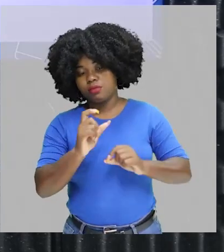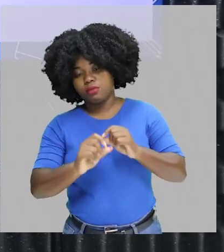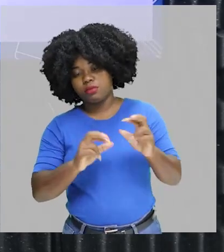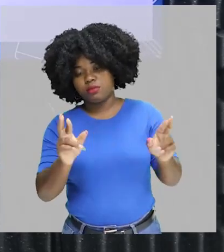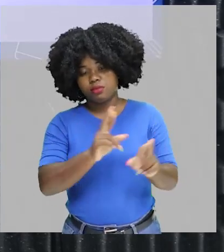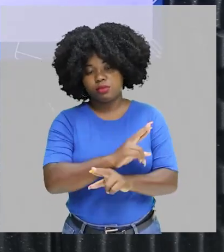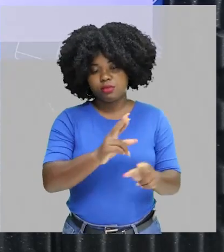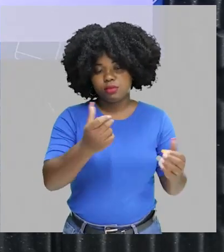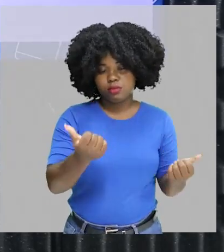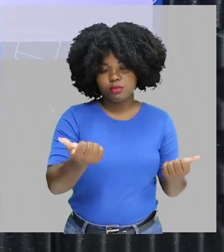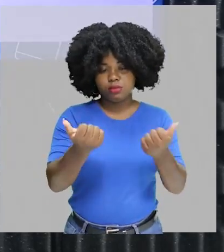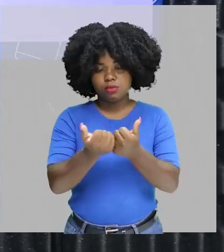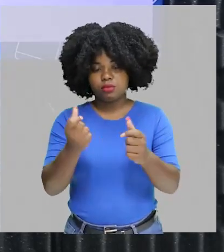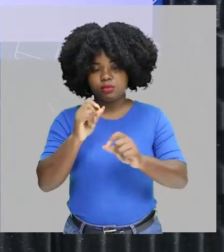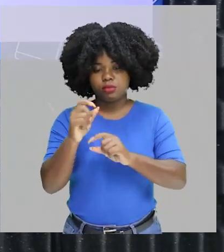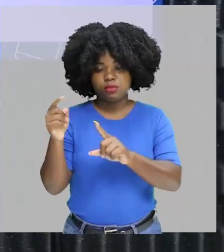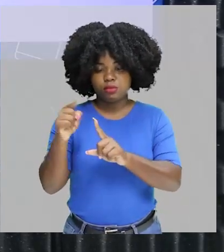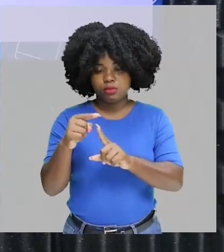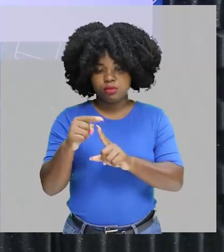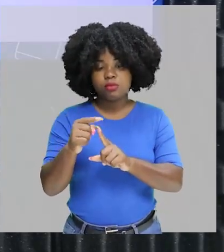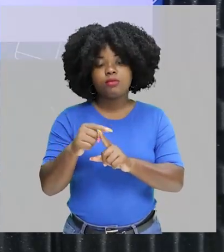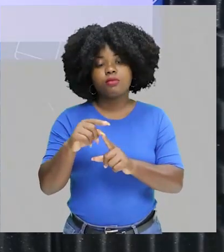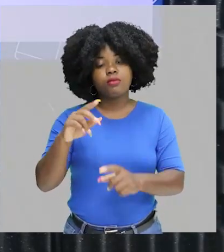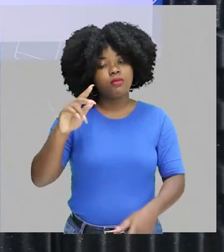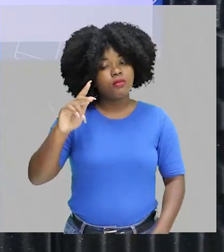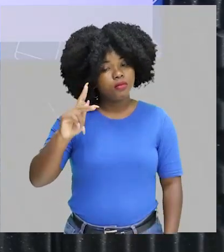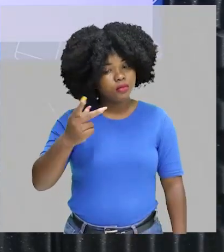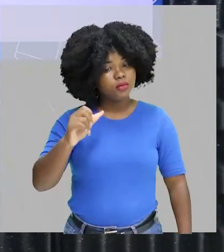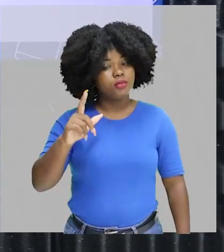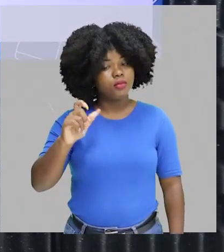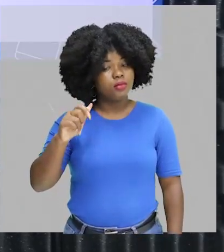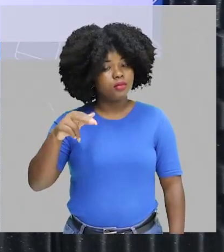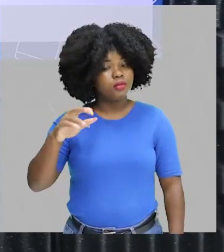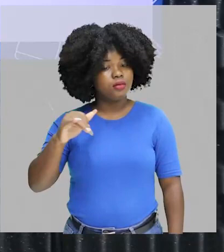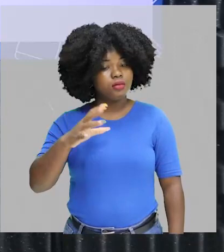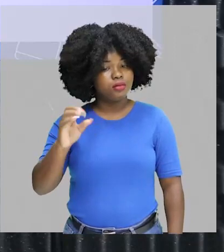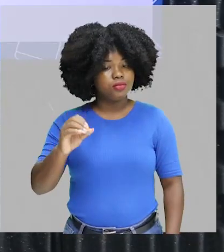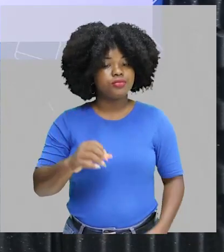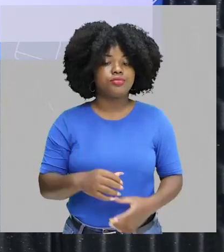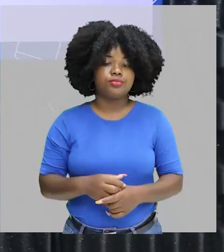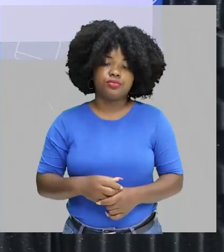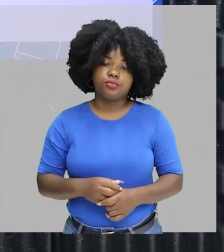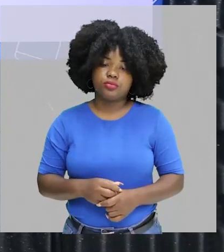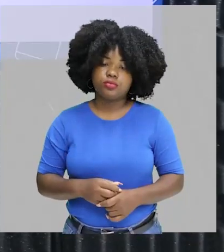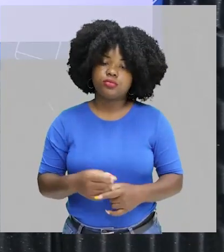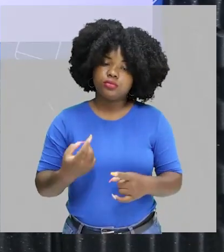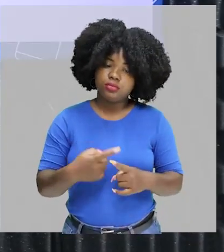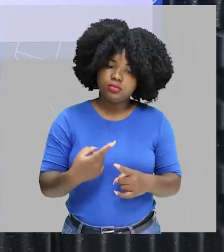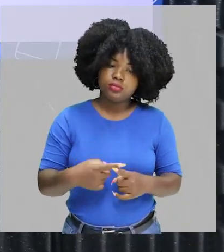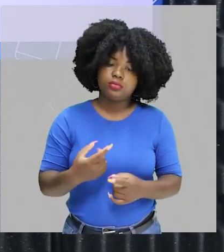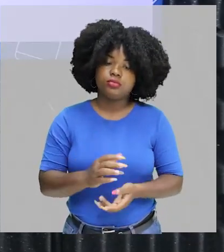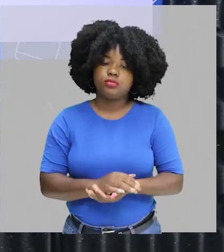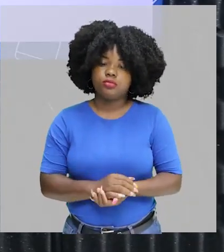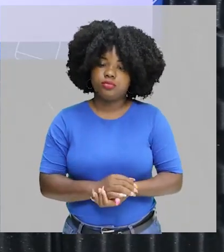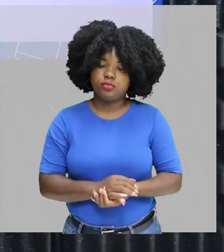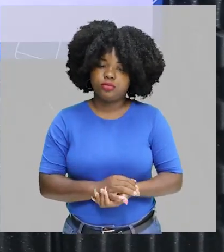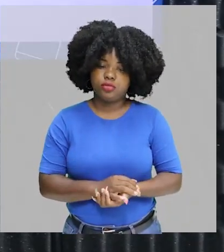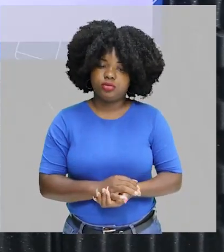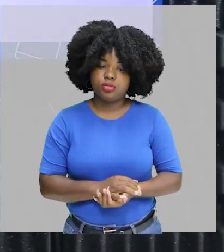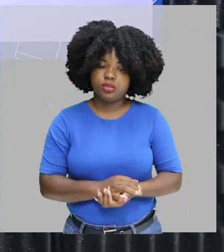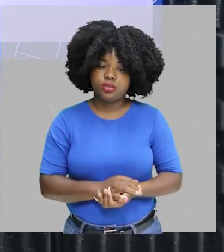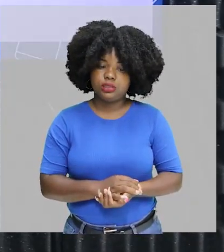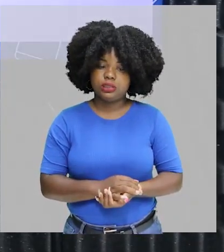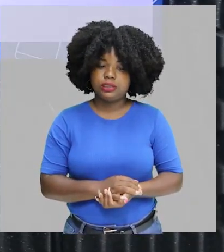a substituição do tipo halogenação. A halogenação é assim chamada porque ocorre com